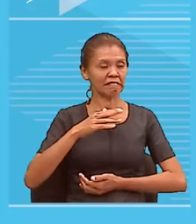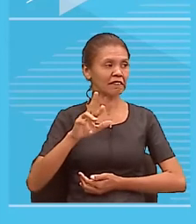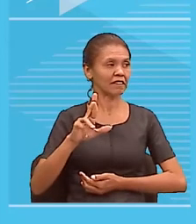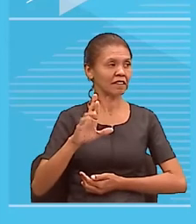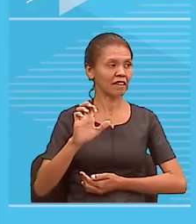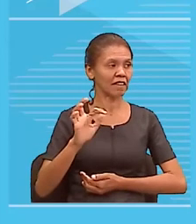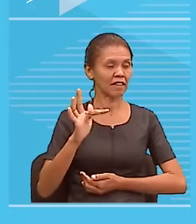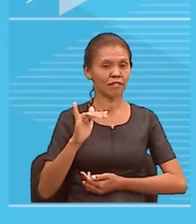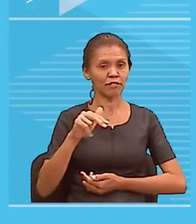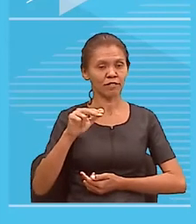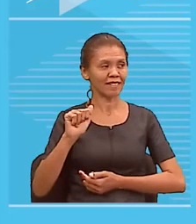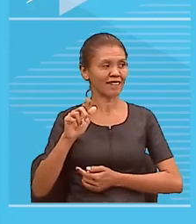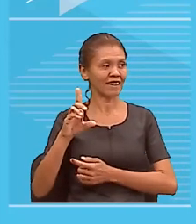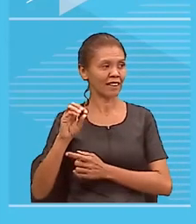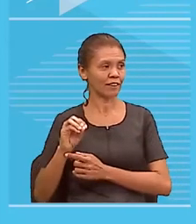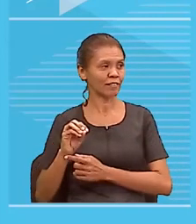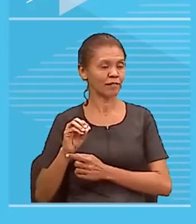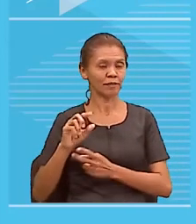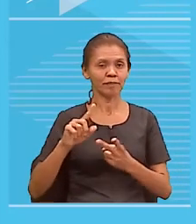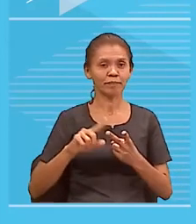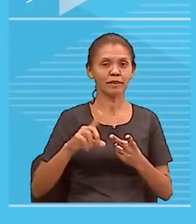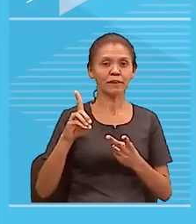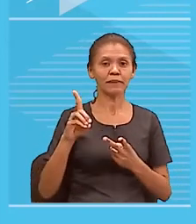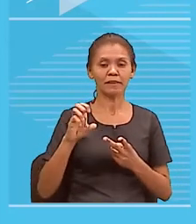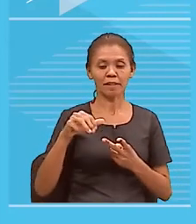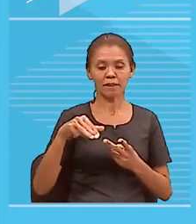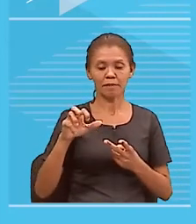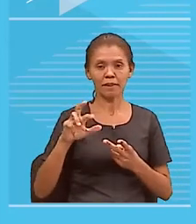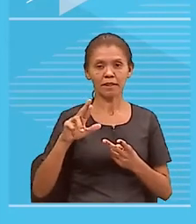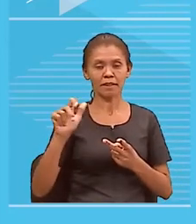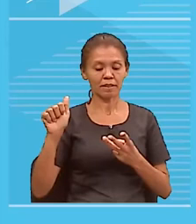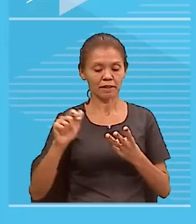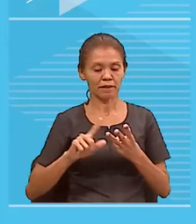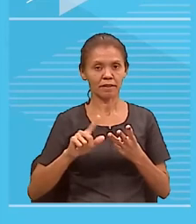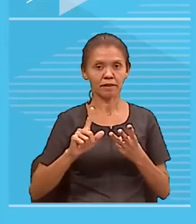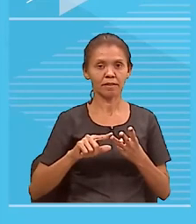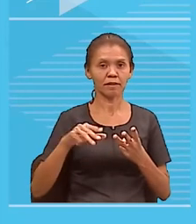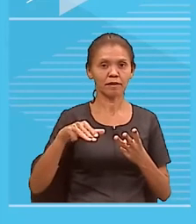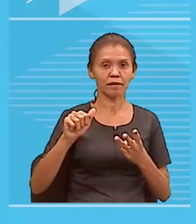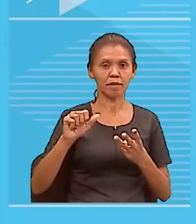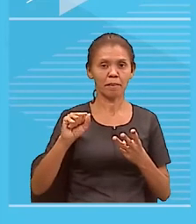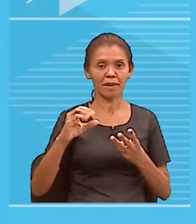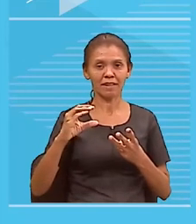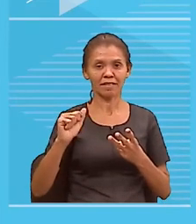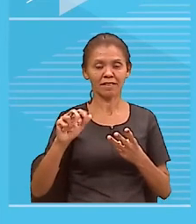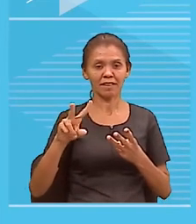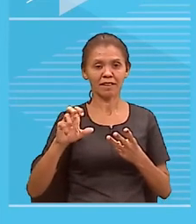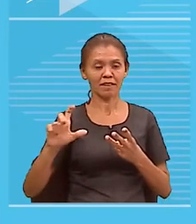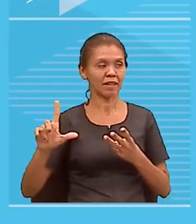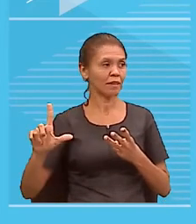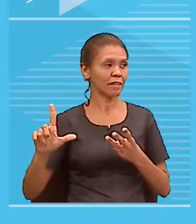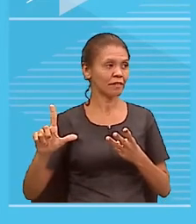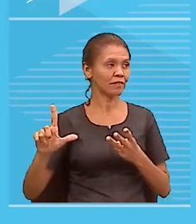açúcar mascavo o açúcar demerara são açúcares em relação ao refinado menos ruins